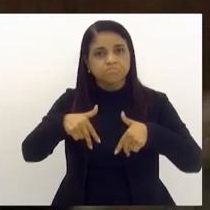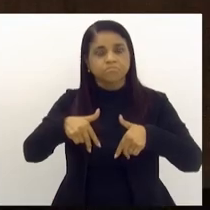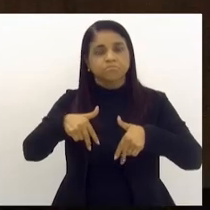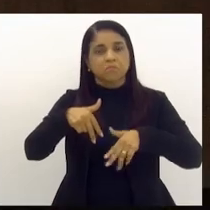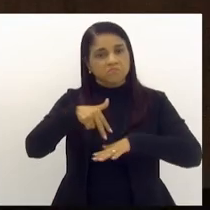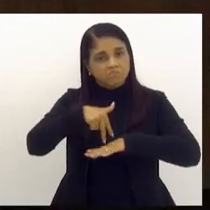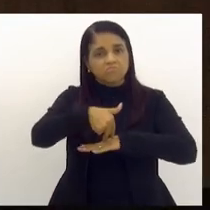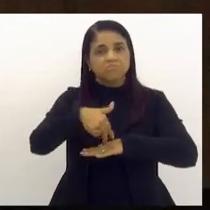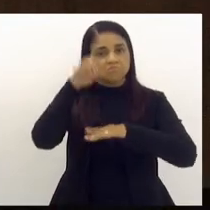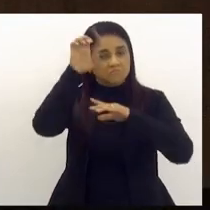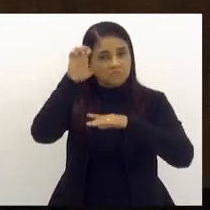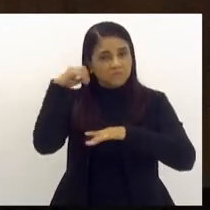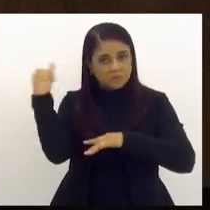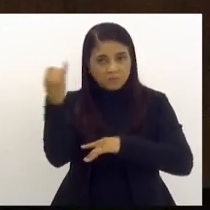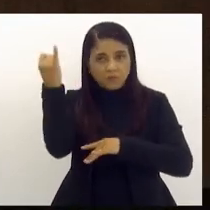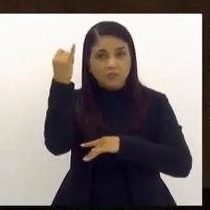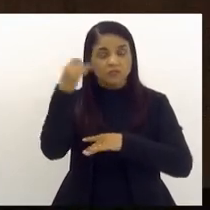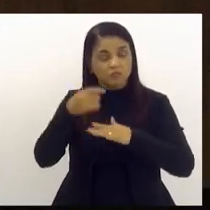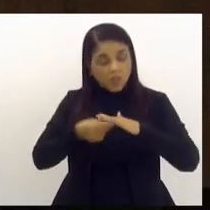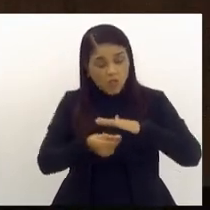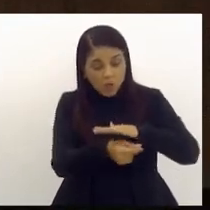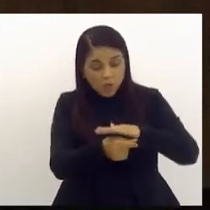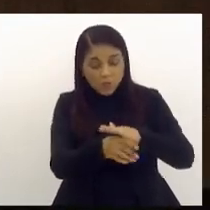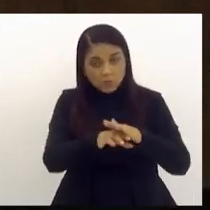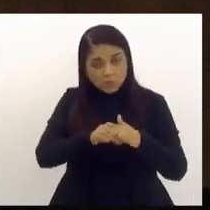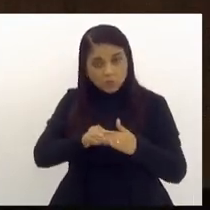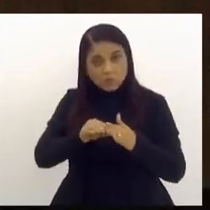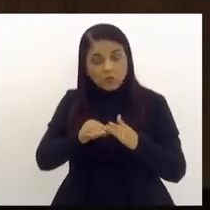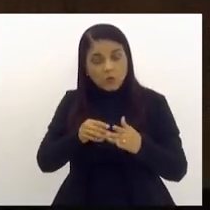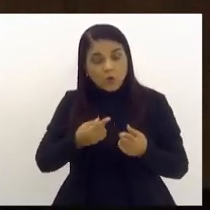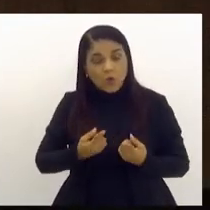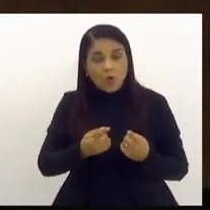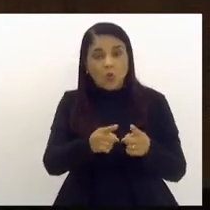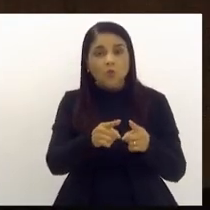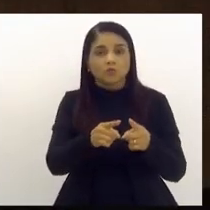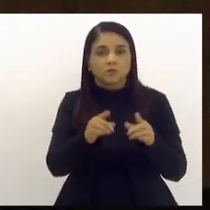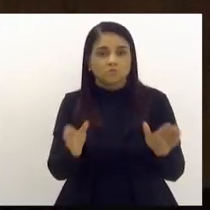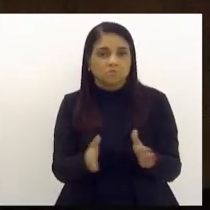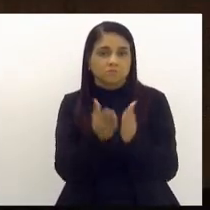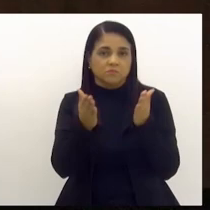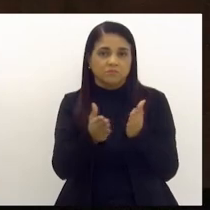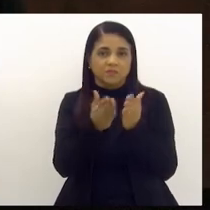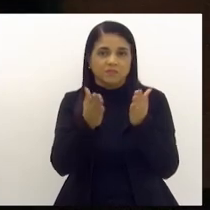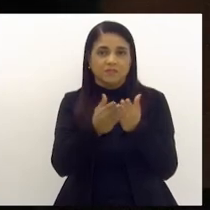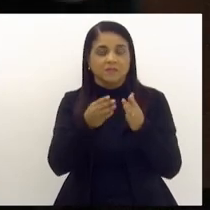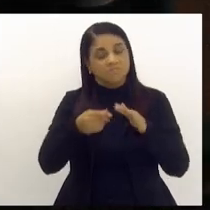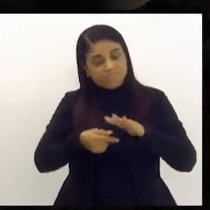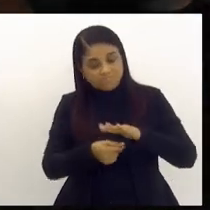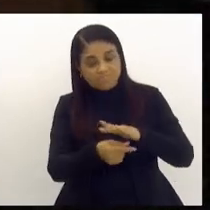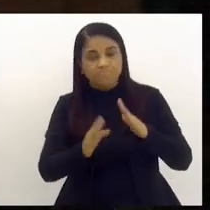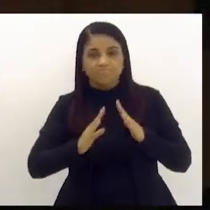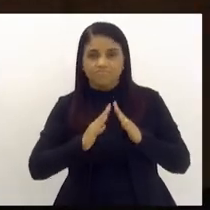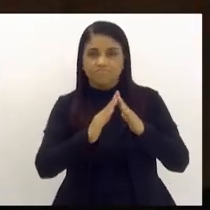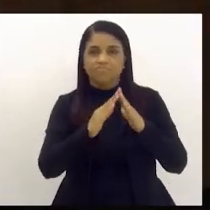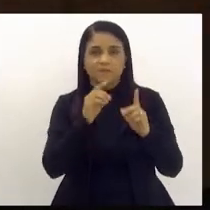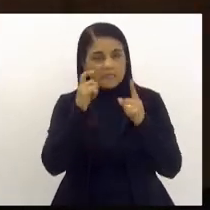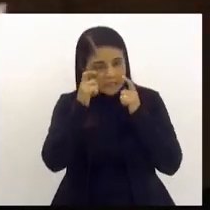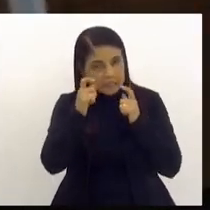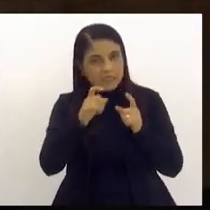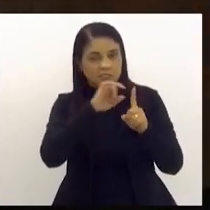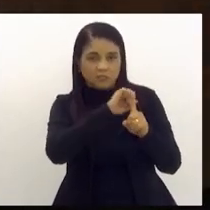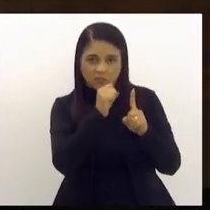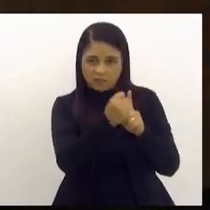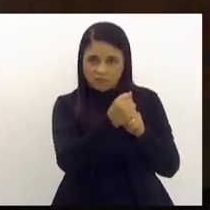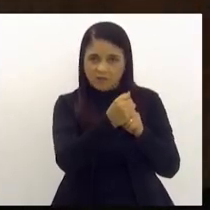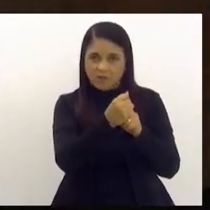a desvinculação dos recursos do Fundo Estadual de Combate à Pobreza, que subsidiam o Fundo Estadual de Habitação de Interesse Social. E aí,